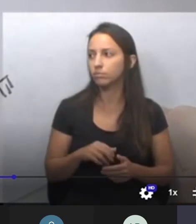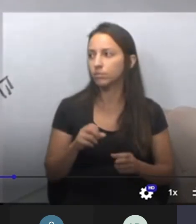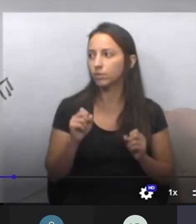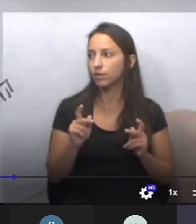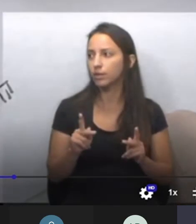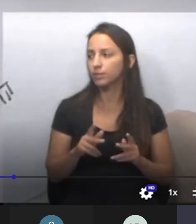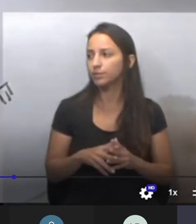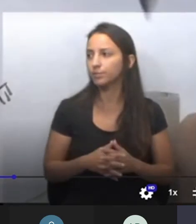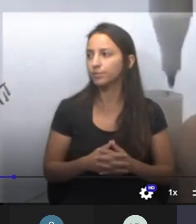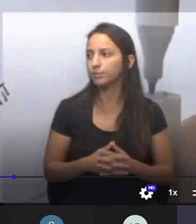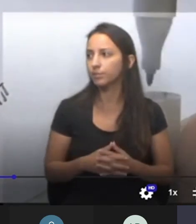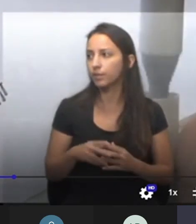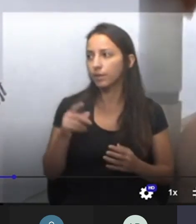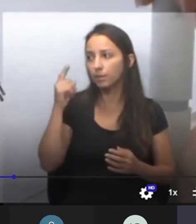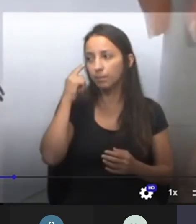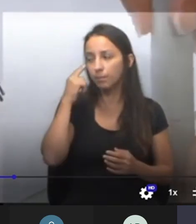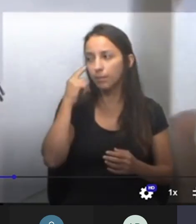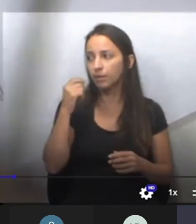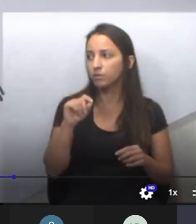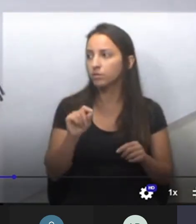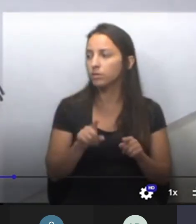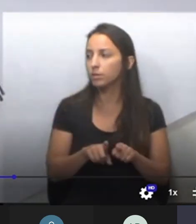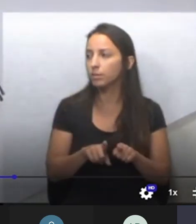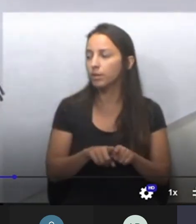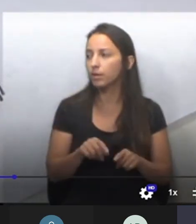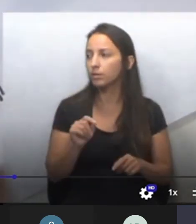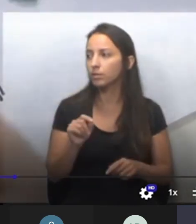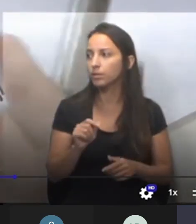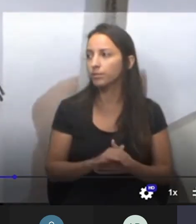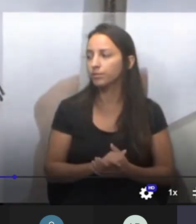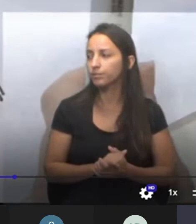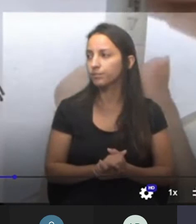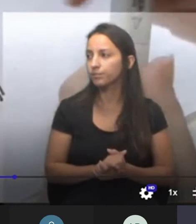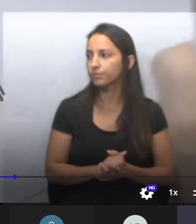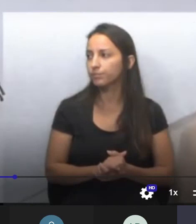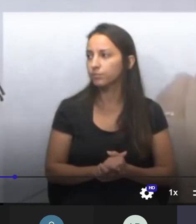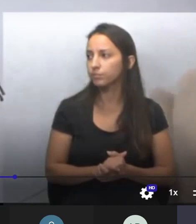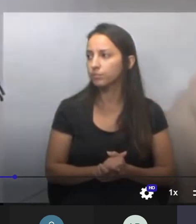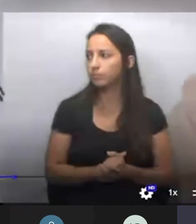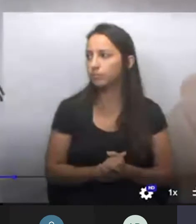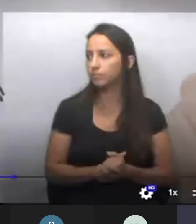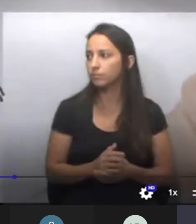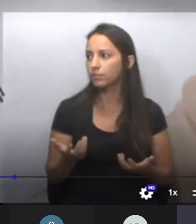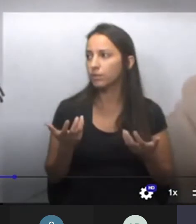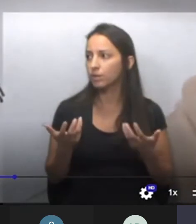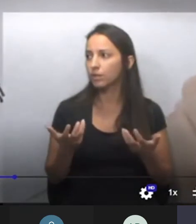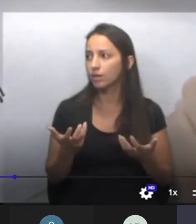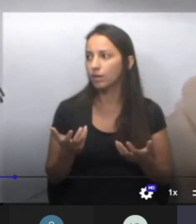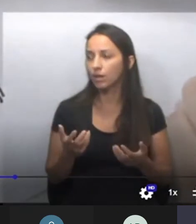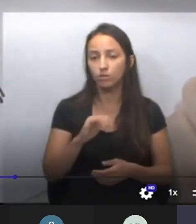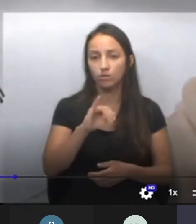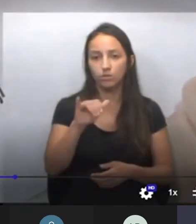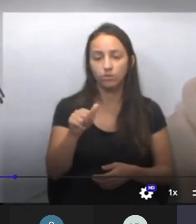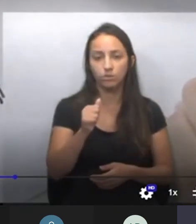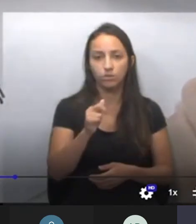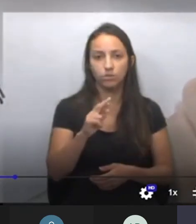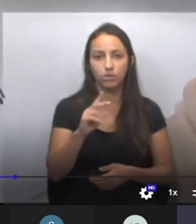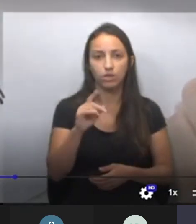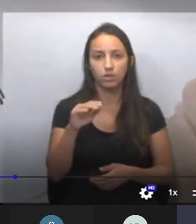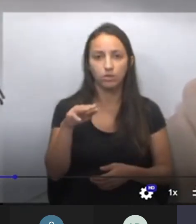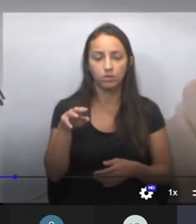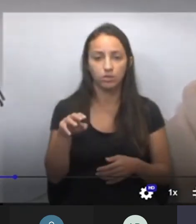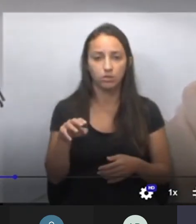Tá certo? Penso que, particularmente, quero que tenha jardins